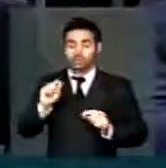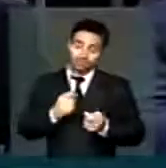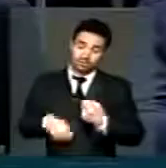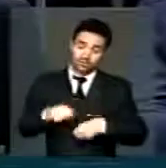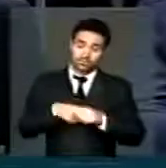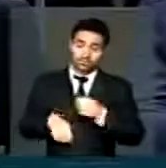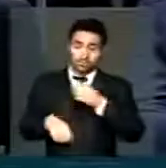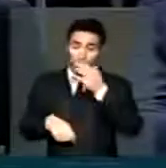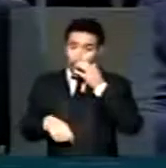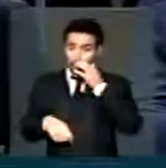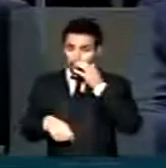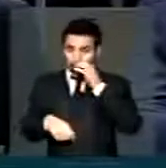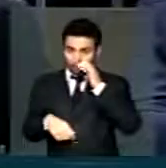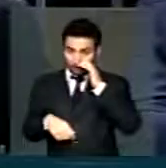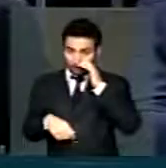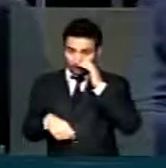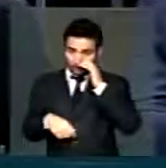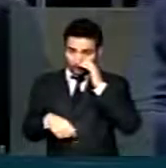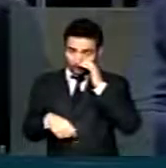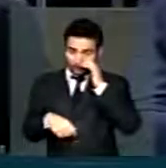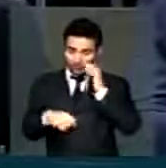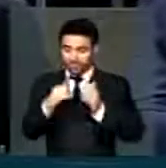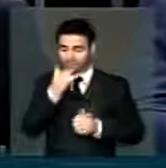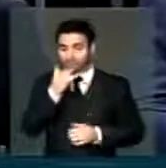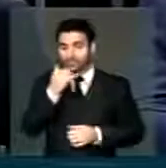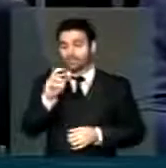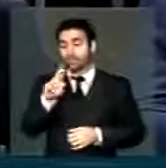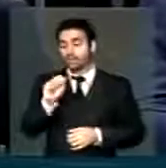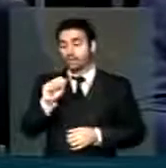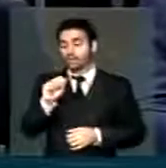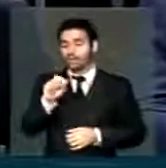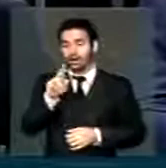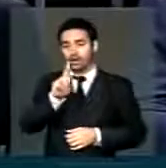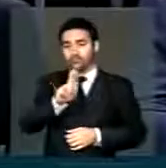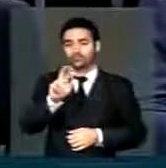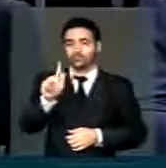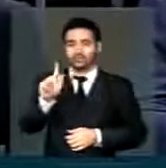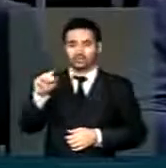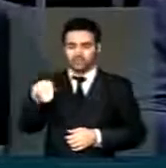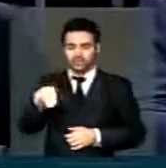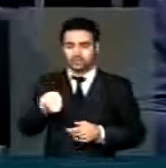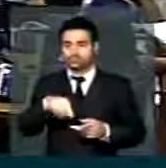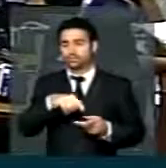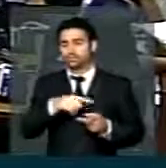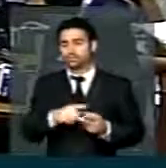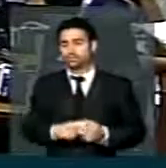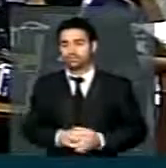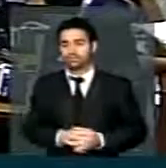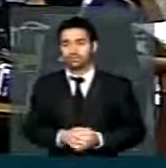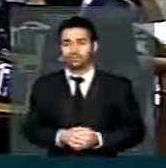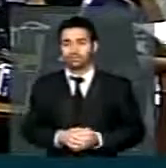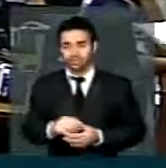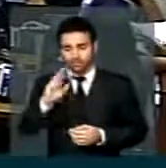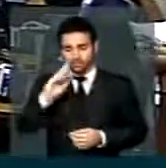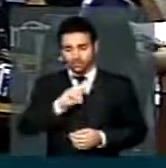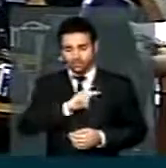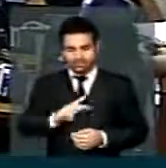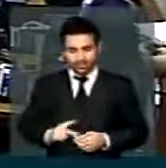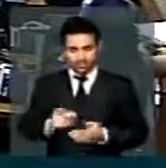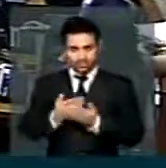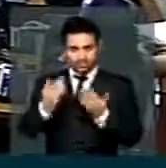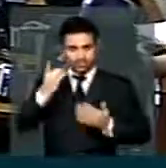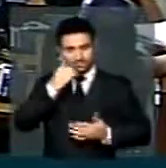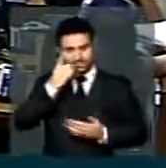Concedo a palavra pelo PSDB do Ceará, Raimundo Gomes de Mato, depois Marconi, depois Maria do Rosário. Senhor presidente, nós